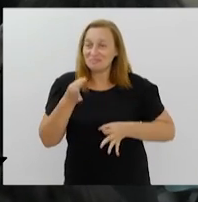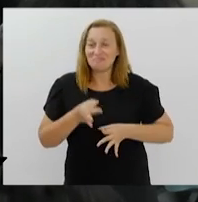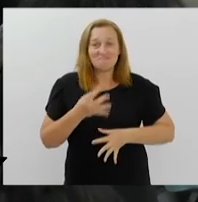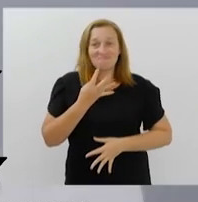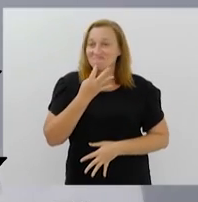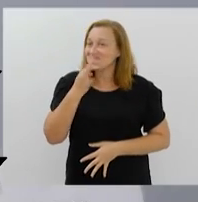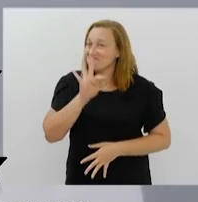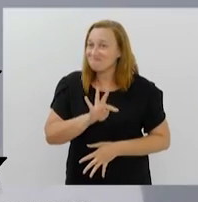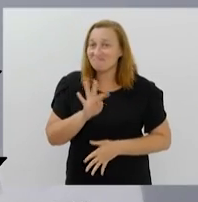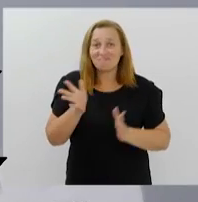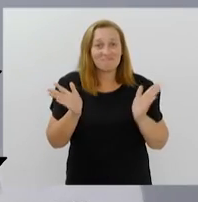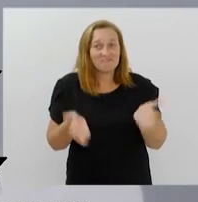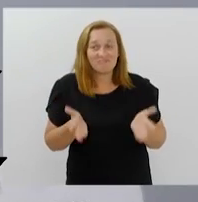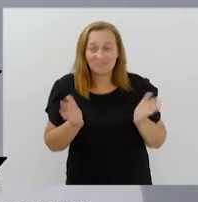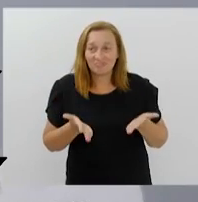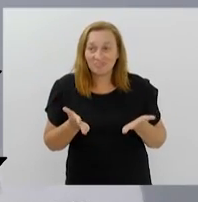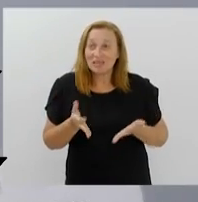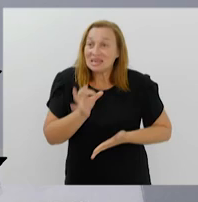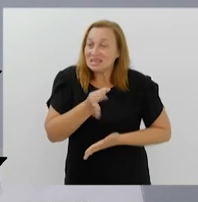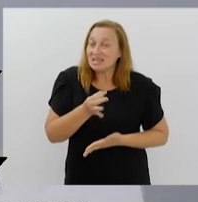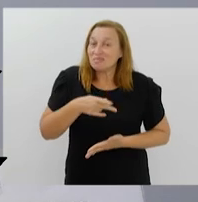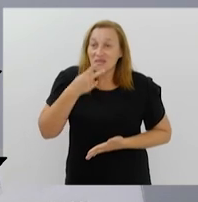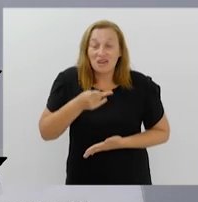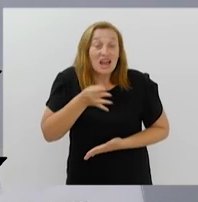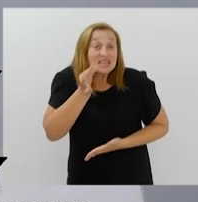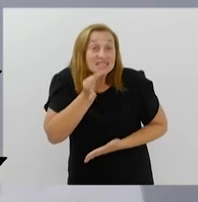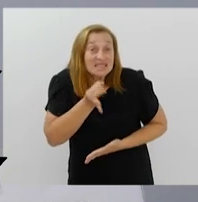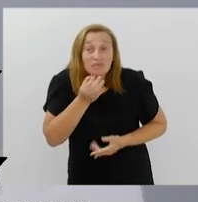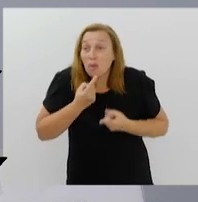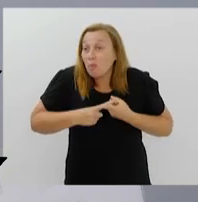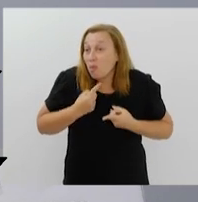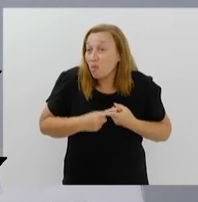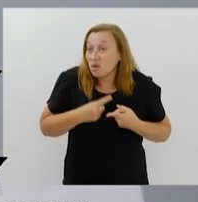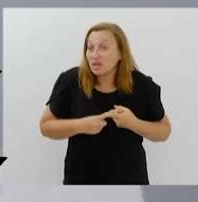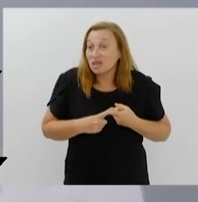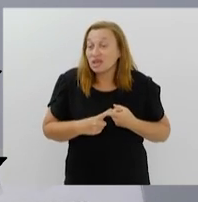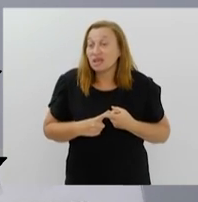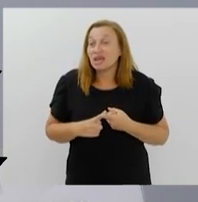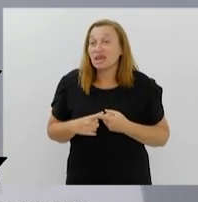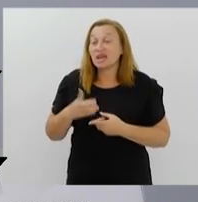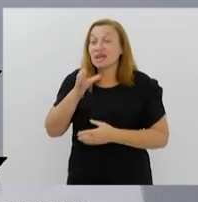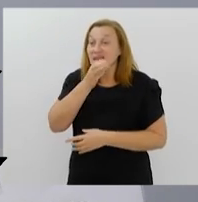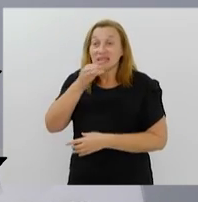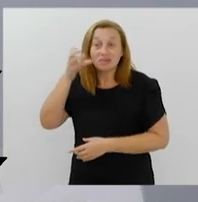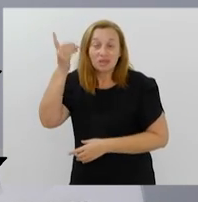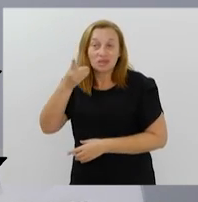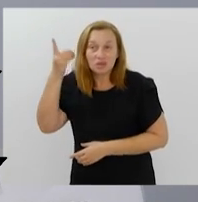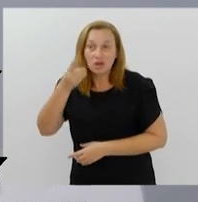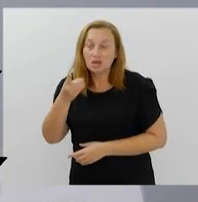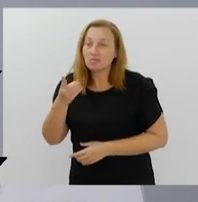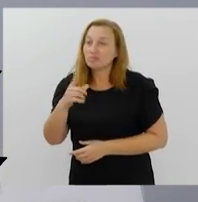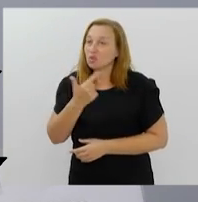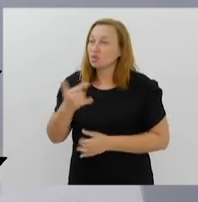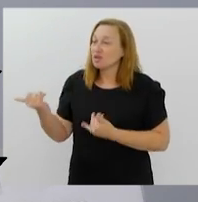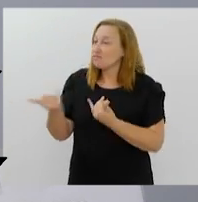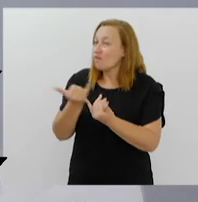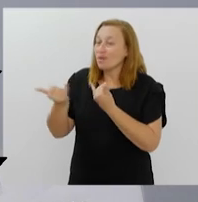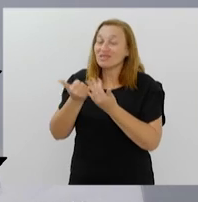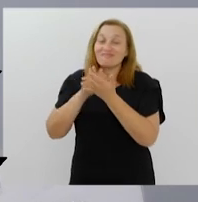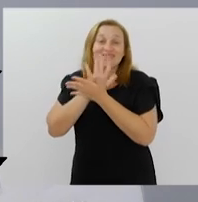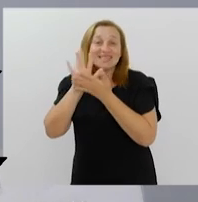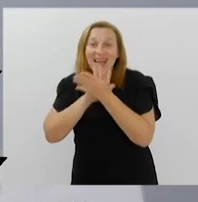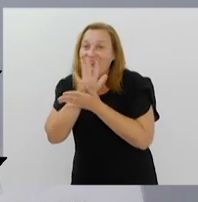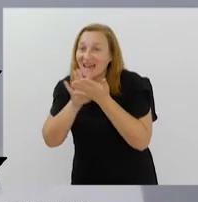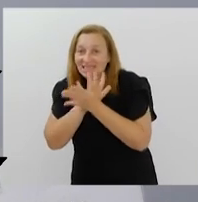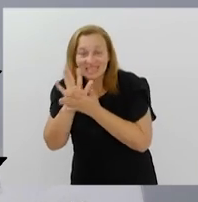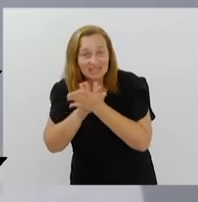conhecimento agora de fato para dizer especificamente Porque que o caso da deputada Célia não houve algum tipo de encaminhamento